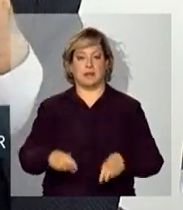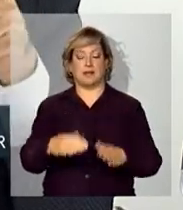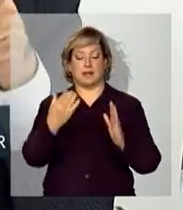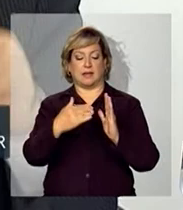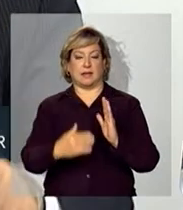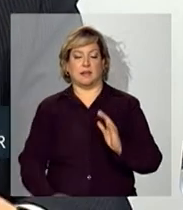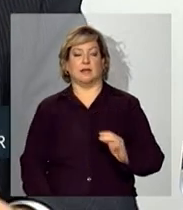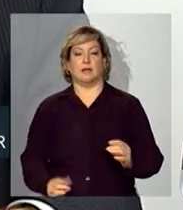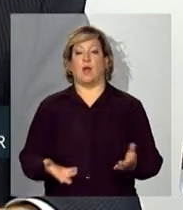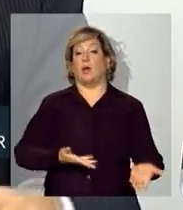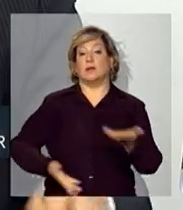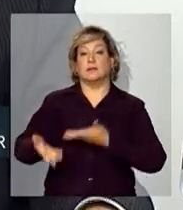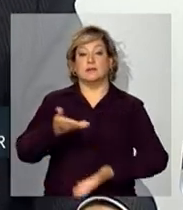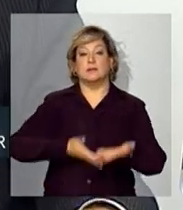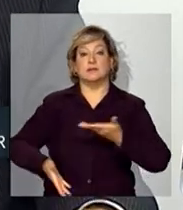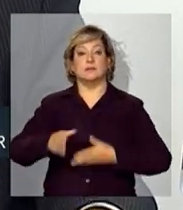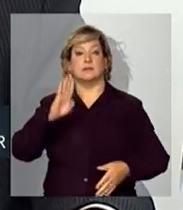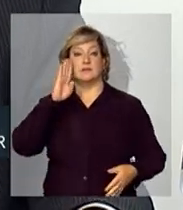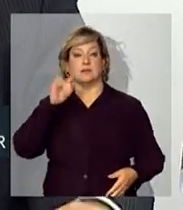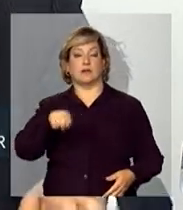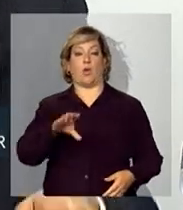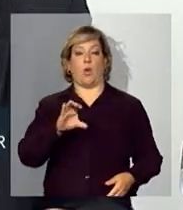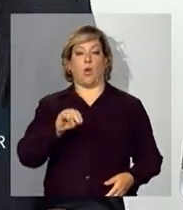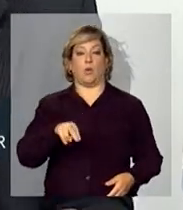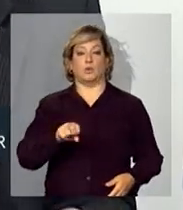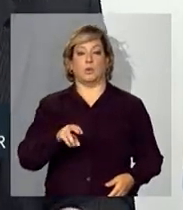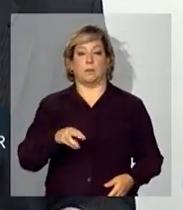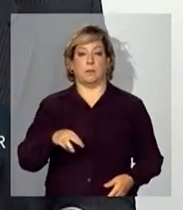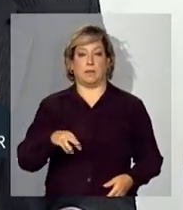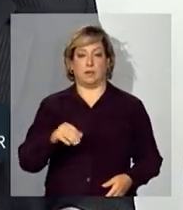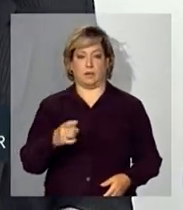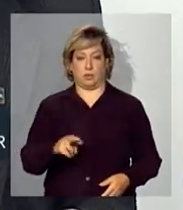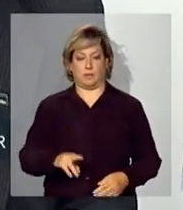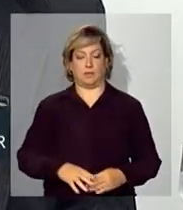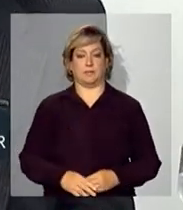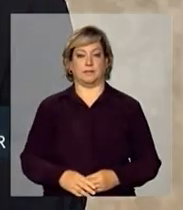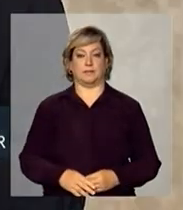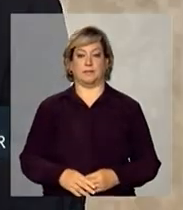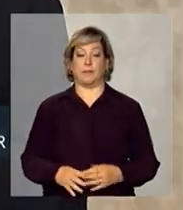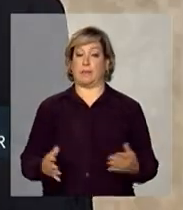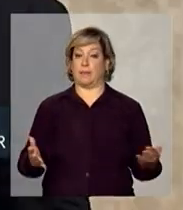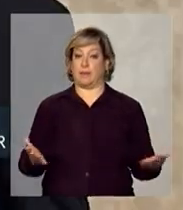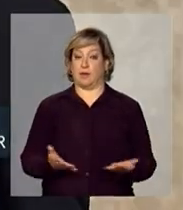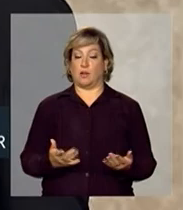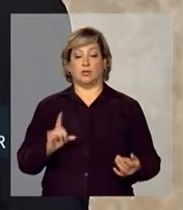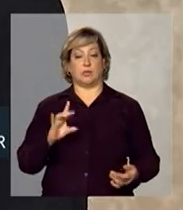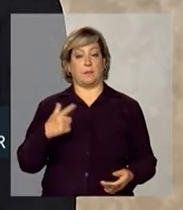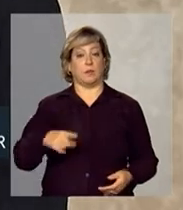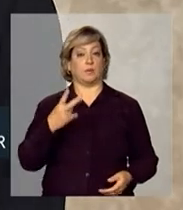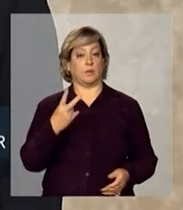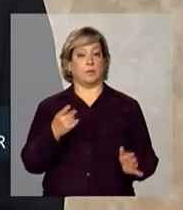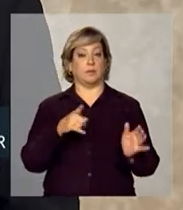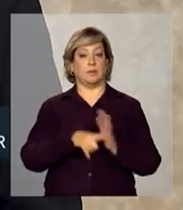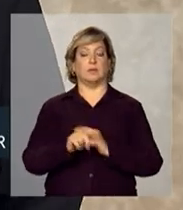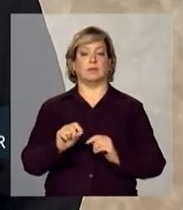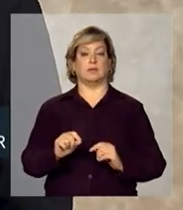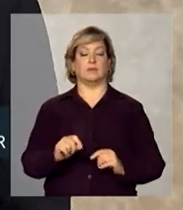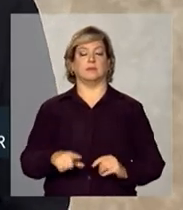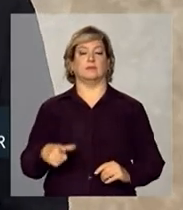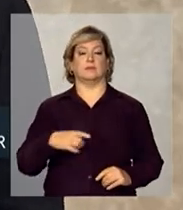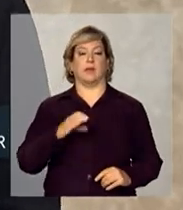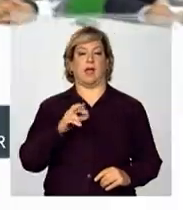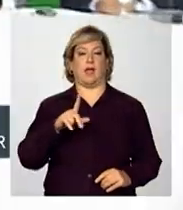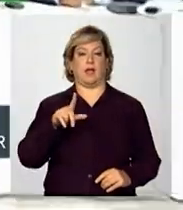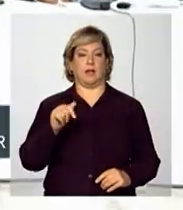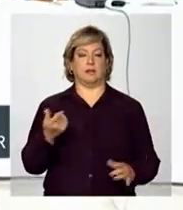no tratamento individual do Consumidor nós vamos para a penúltima pergunta Carla Simões repórter